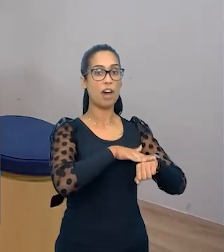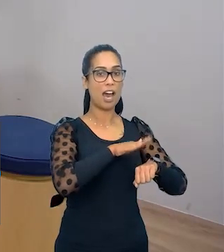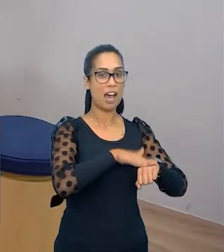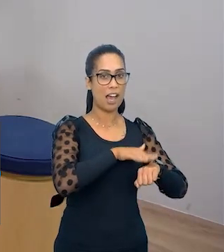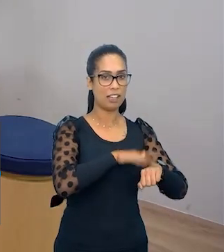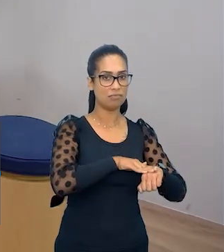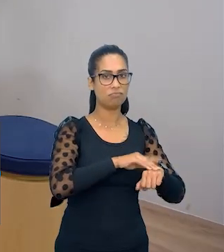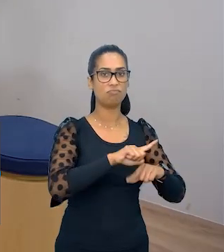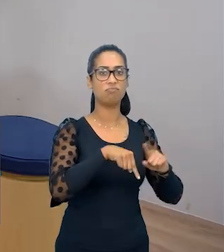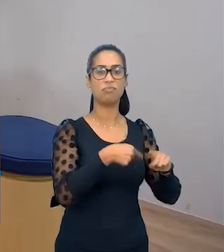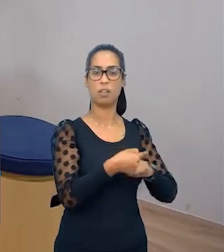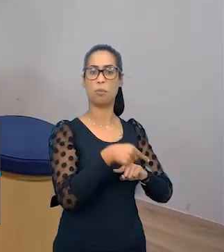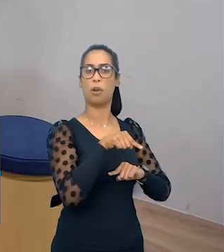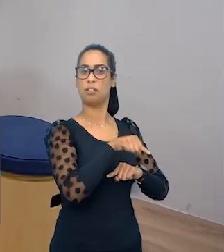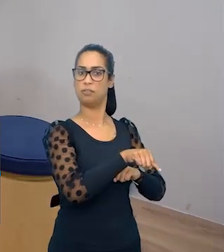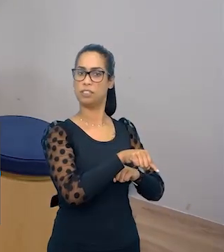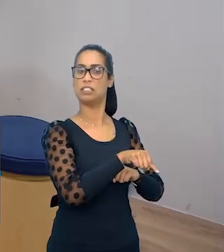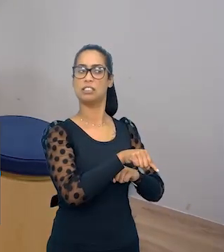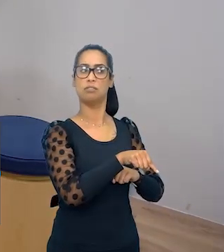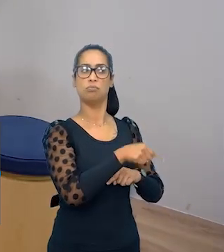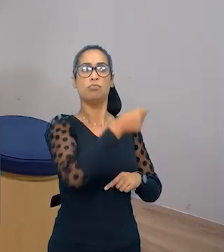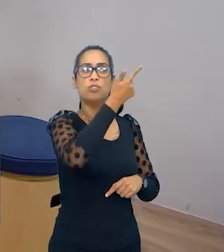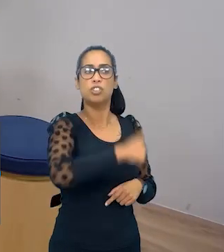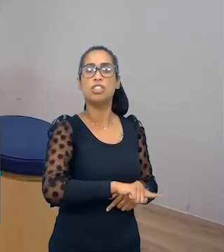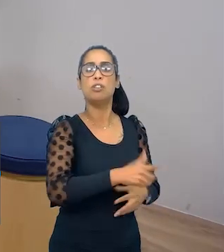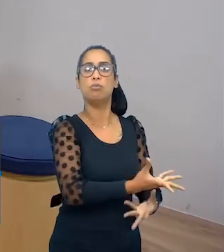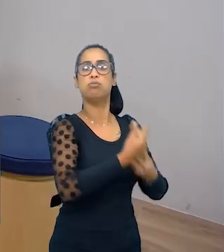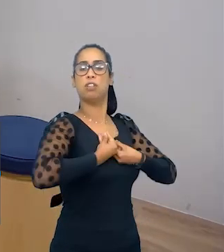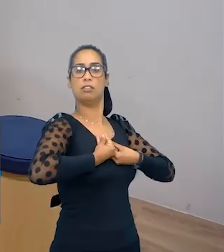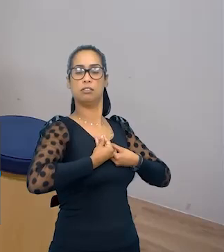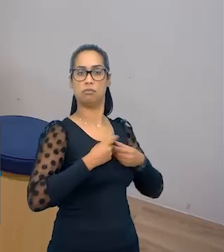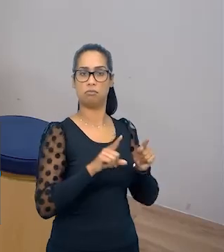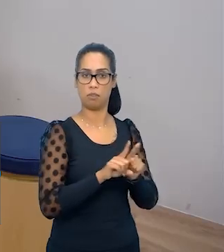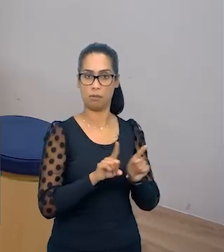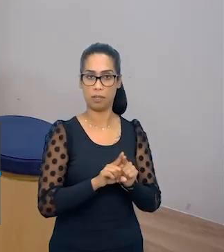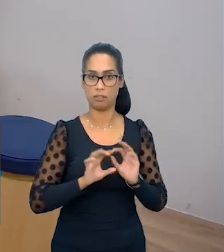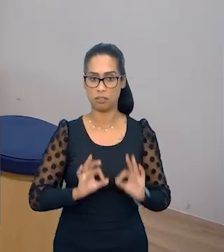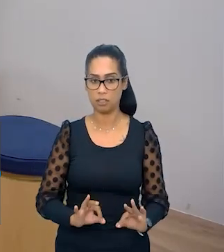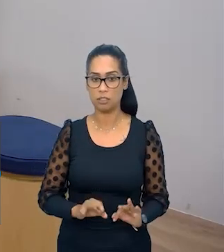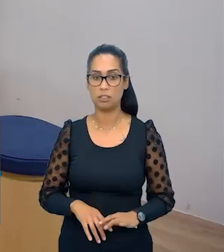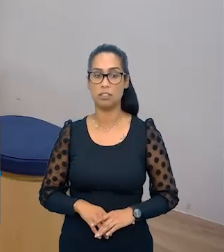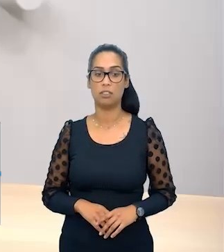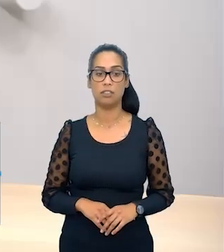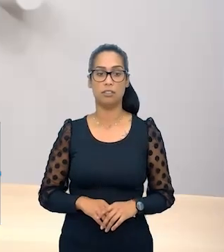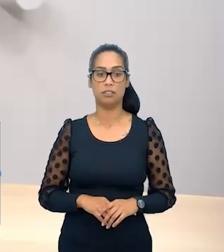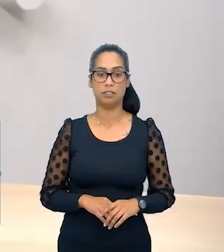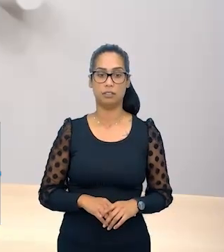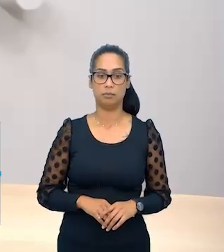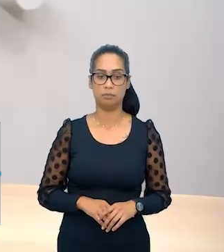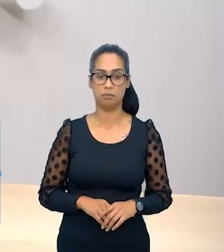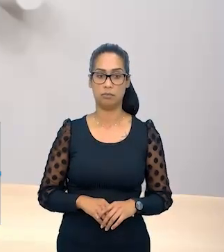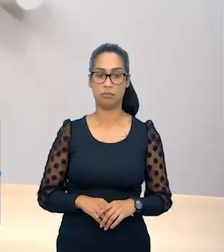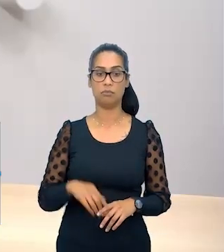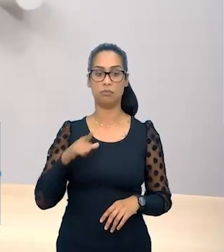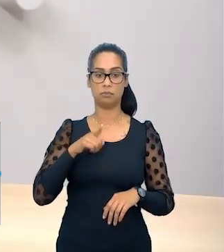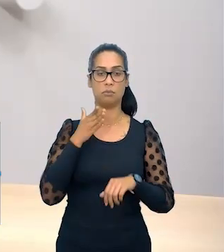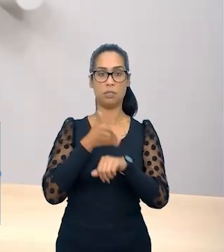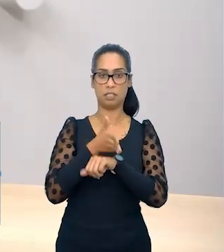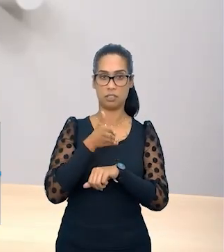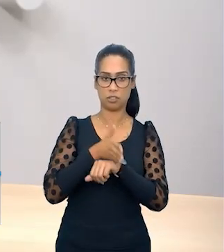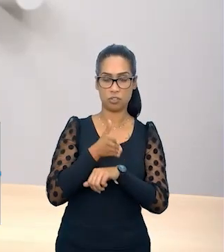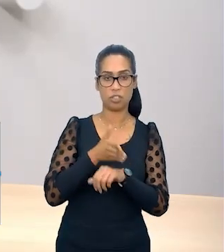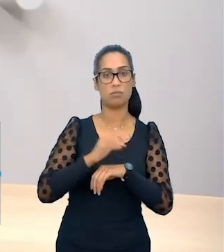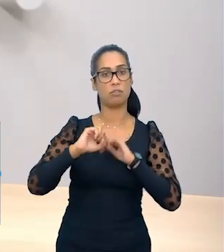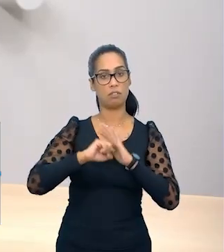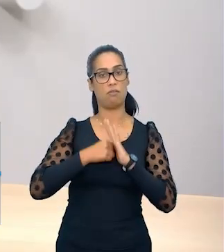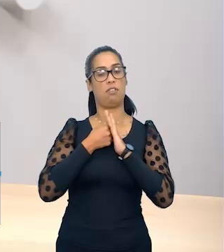com essa questão, você pode trabalhar na escola para que tenhamos, então, cidadãos críticos e participativos na defesa